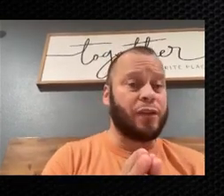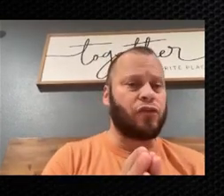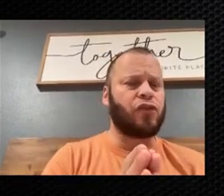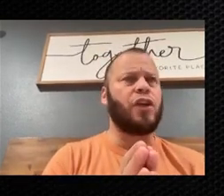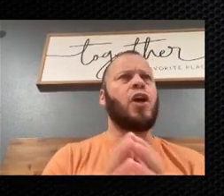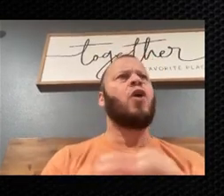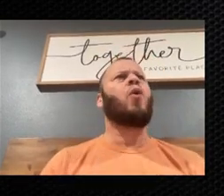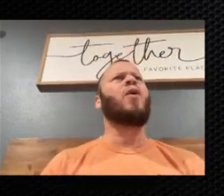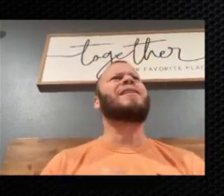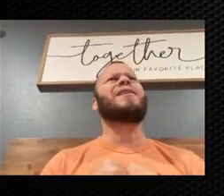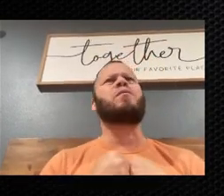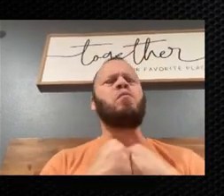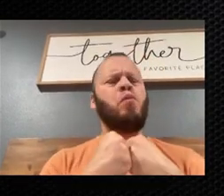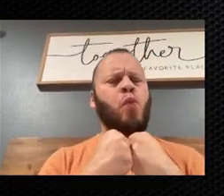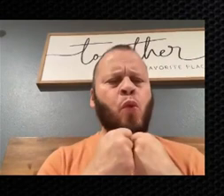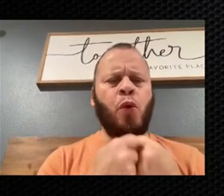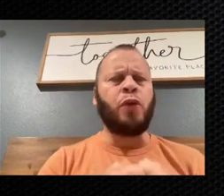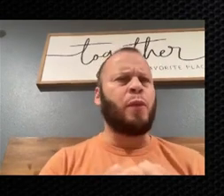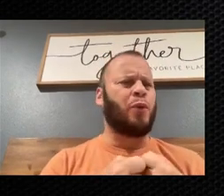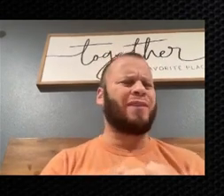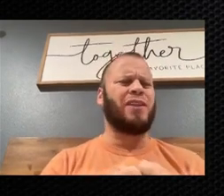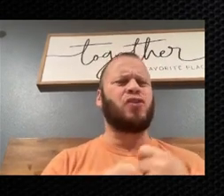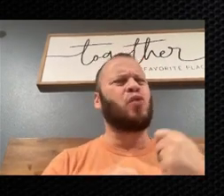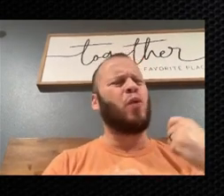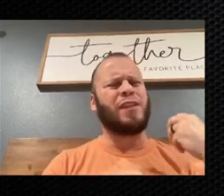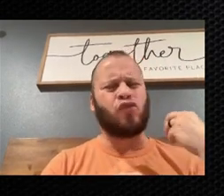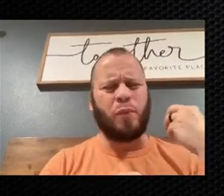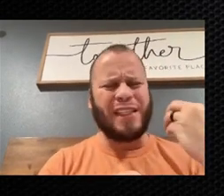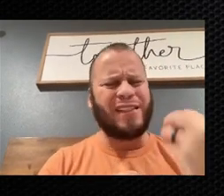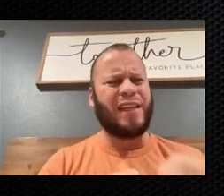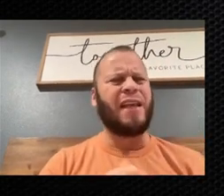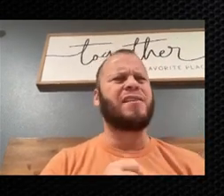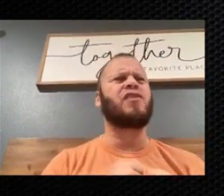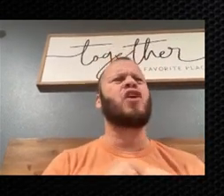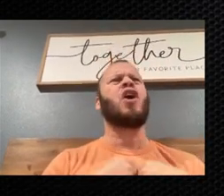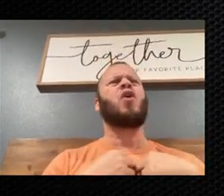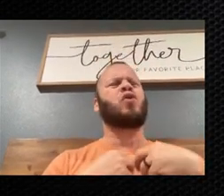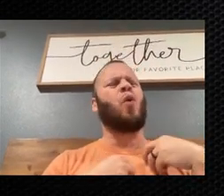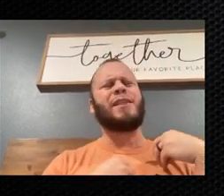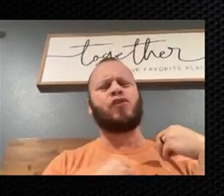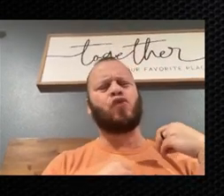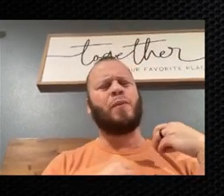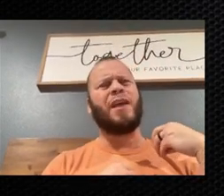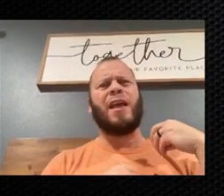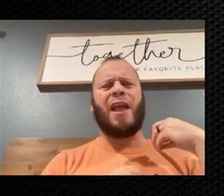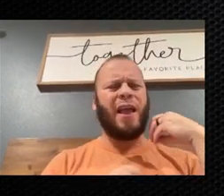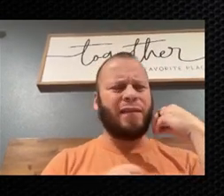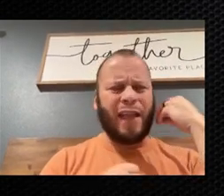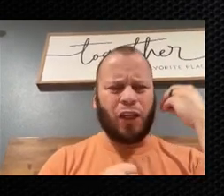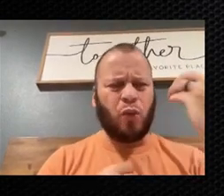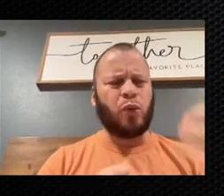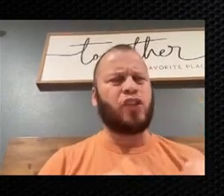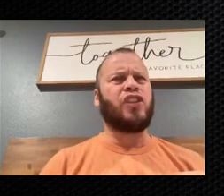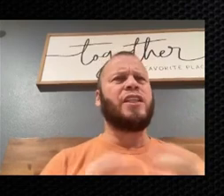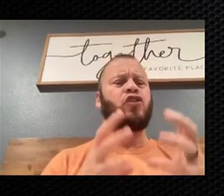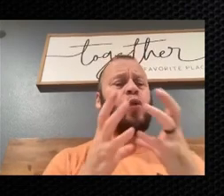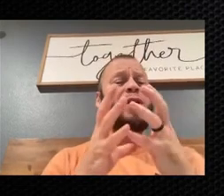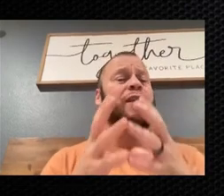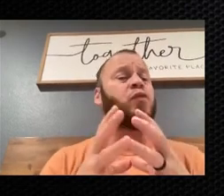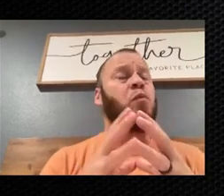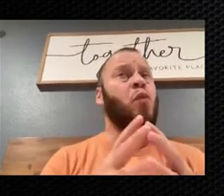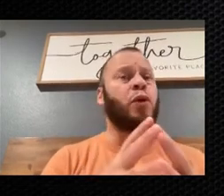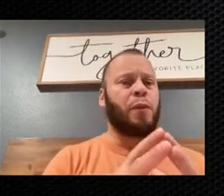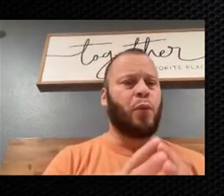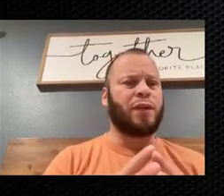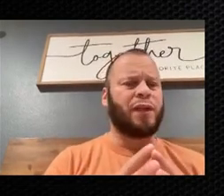importantes coisas muito importantes coisas sobre ciências coisas sobre tecnologias